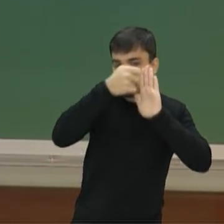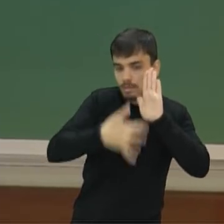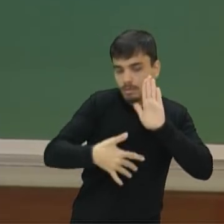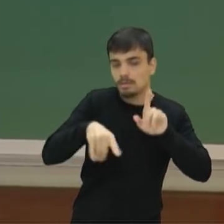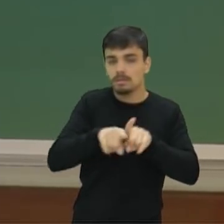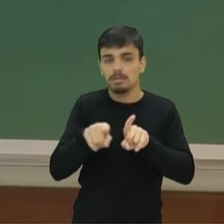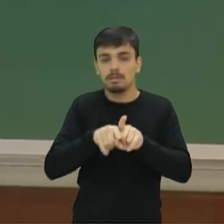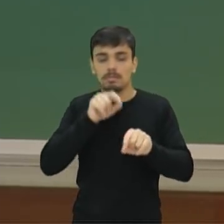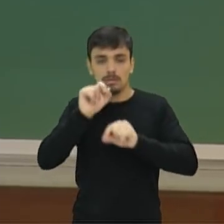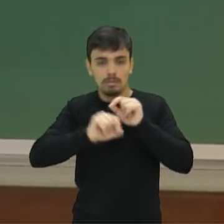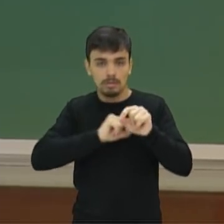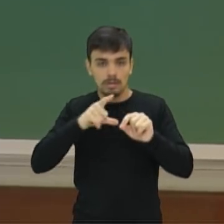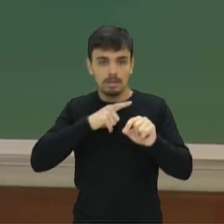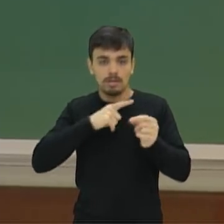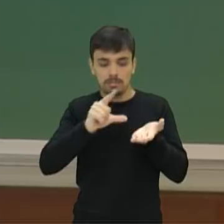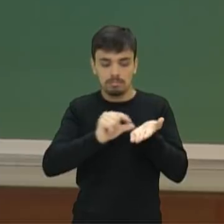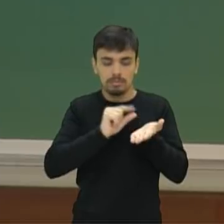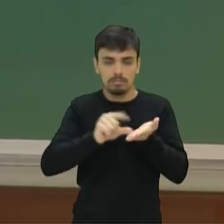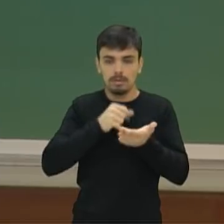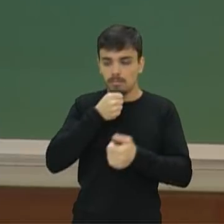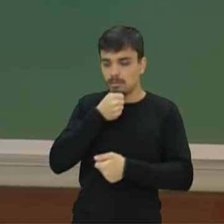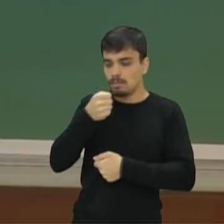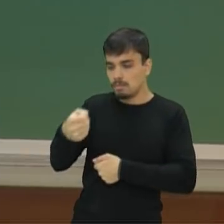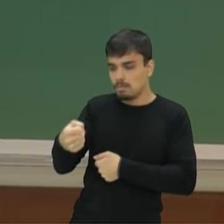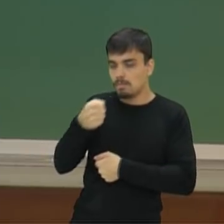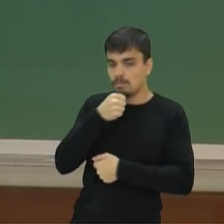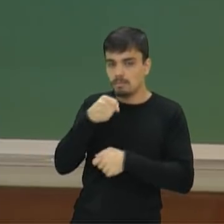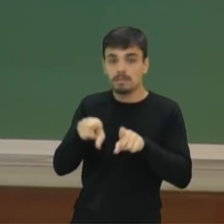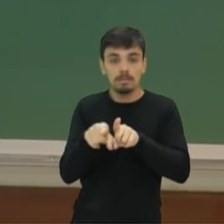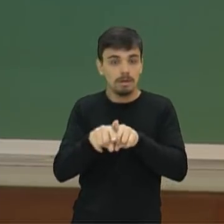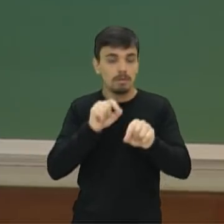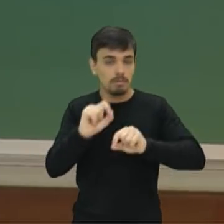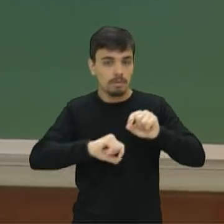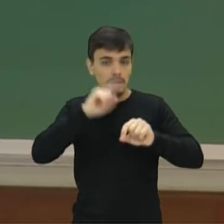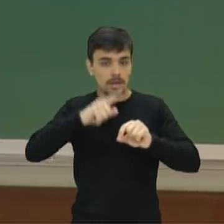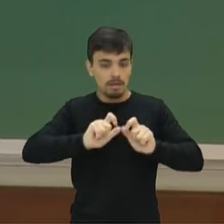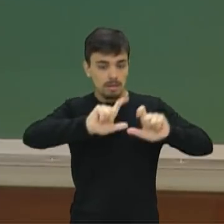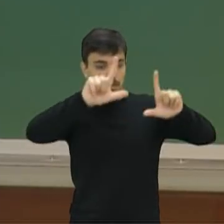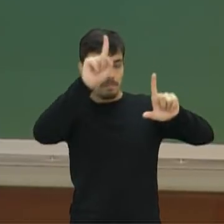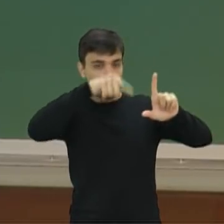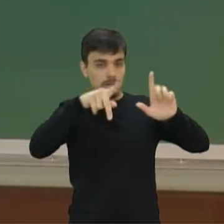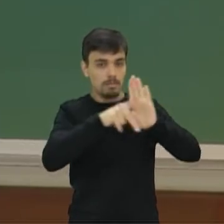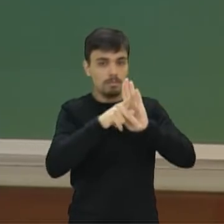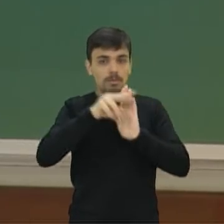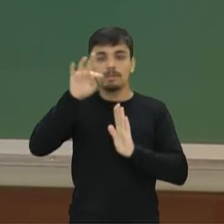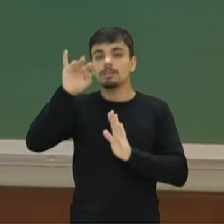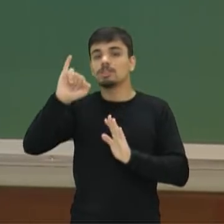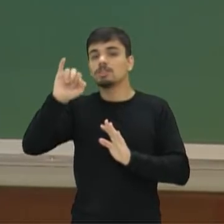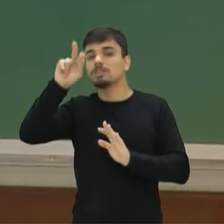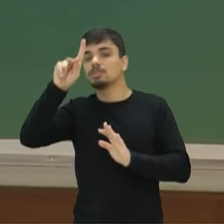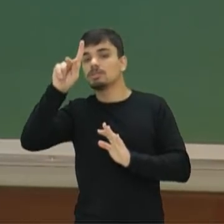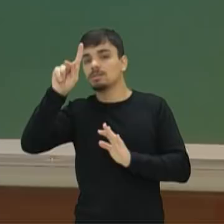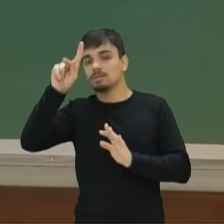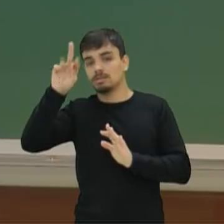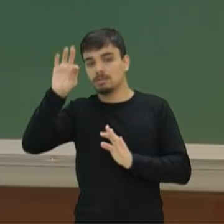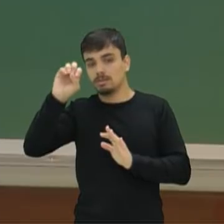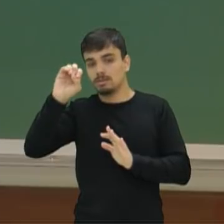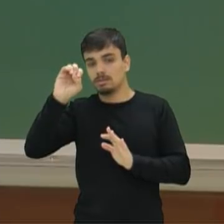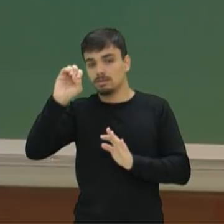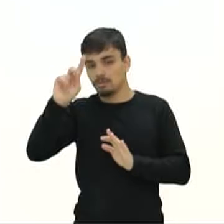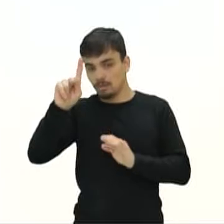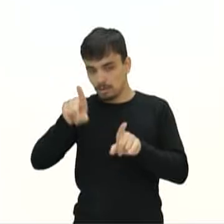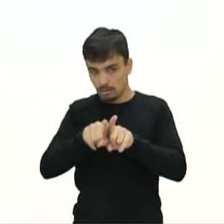vou para os artigos, para as reportagens. Como a minha capa era do TikTok, o que eu vou colocar? Vou colocar a reportagem